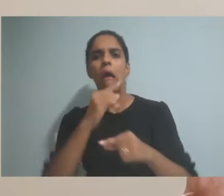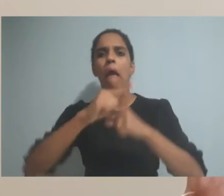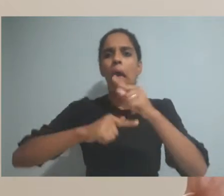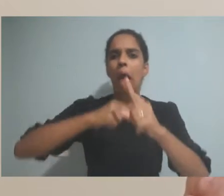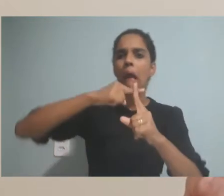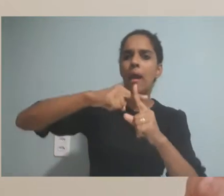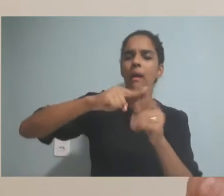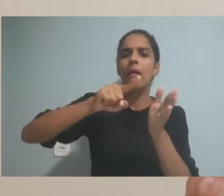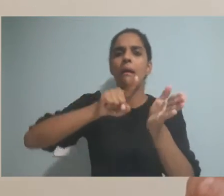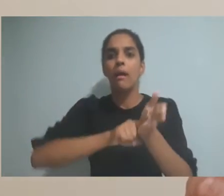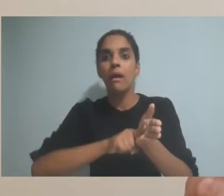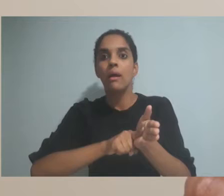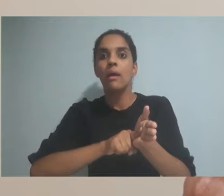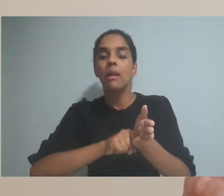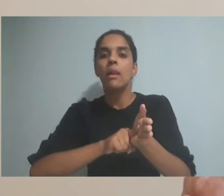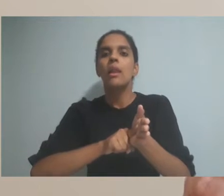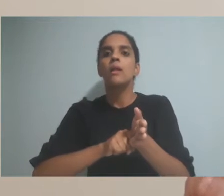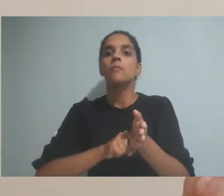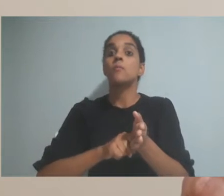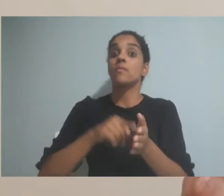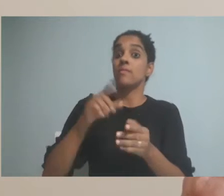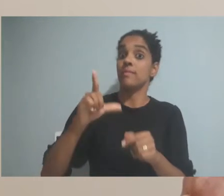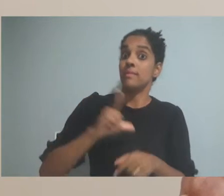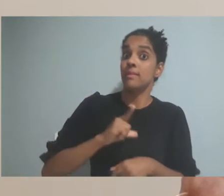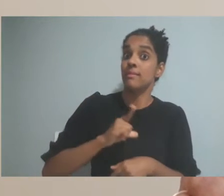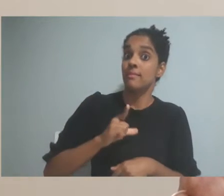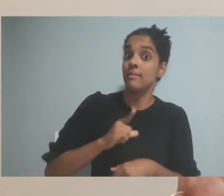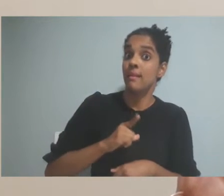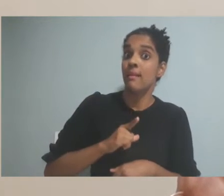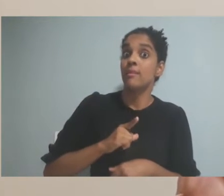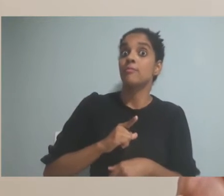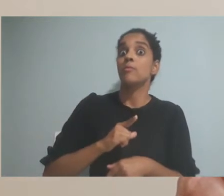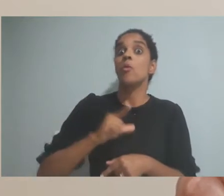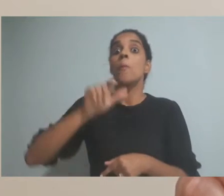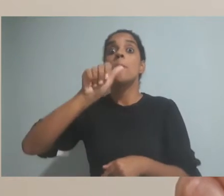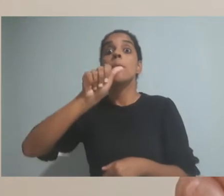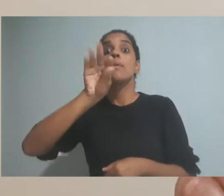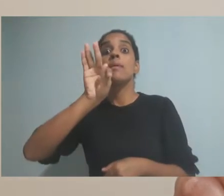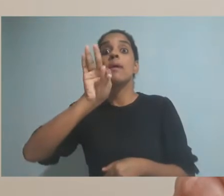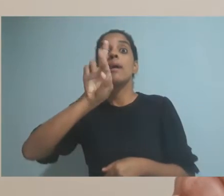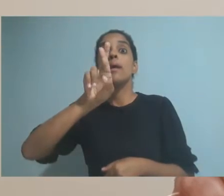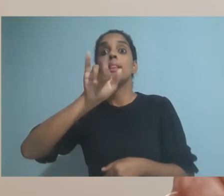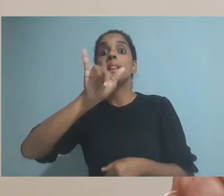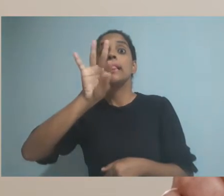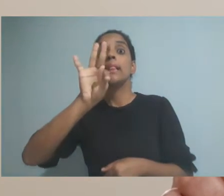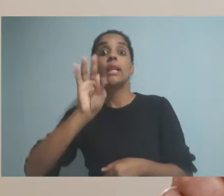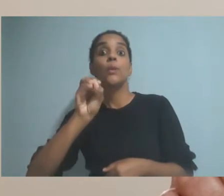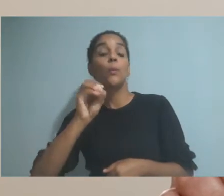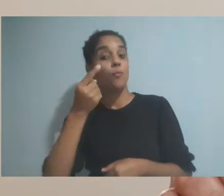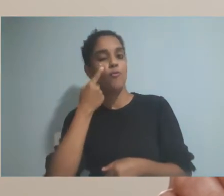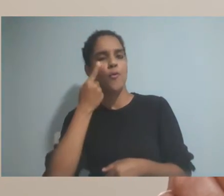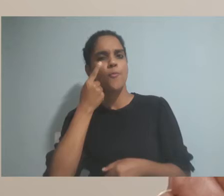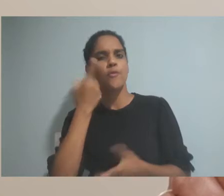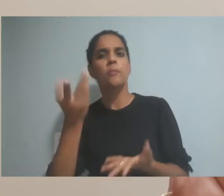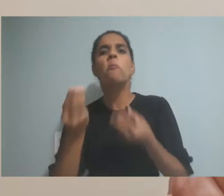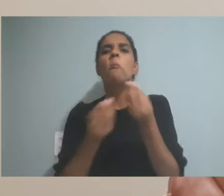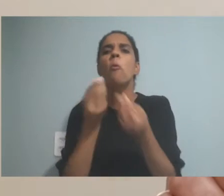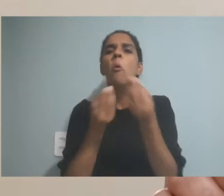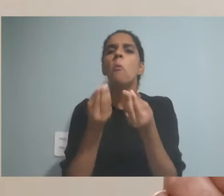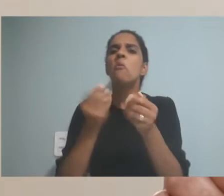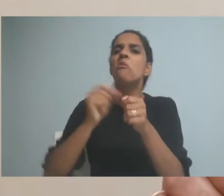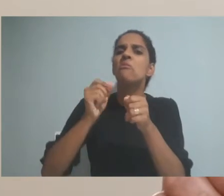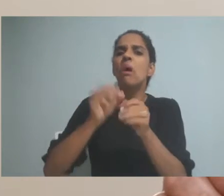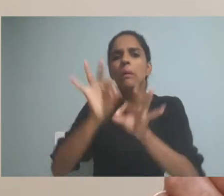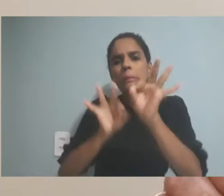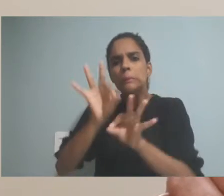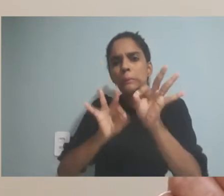à interação das cargas elétricas através do processo de eletrização por atrito e indução eletrostática. Então vamos